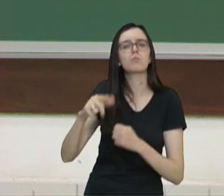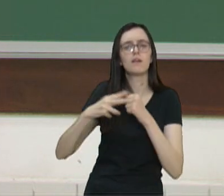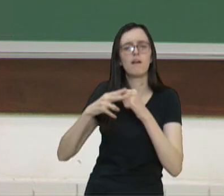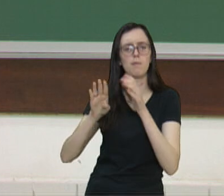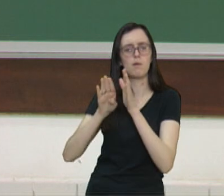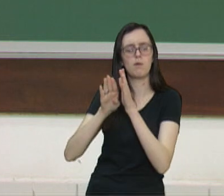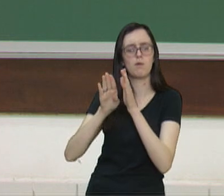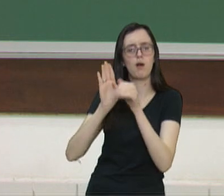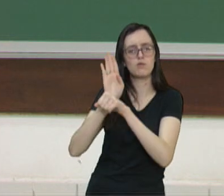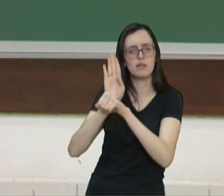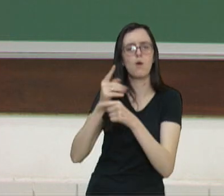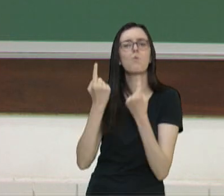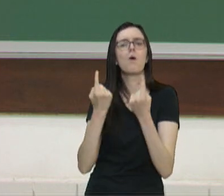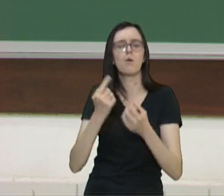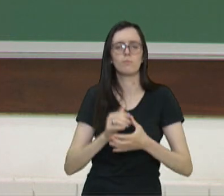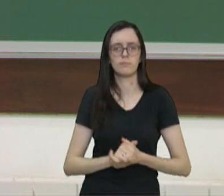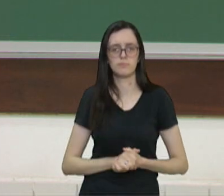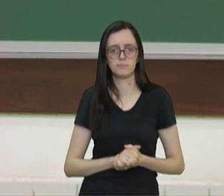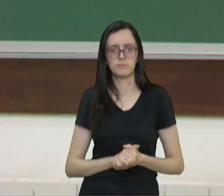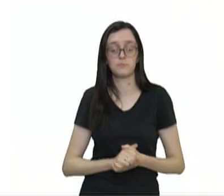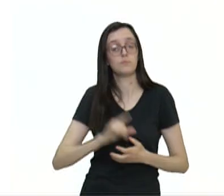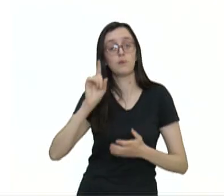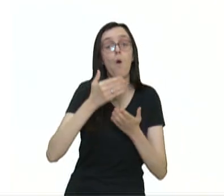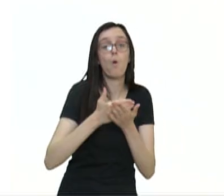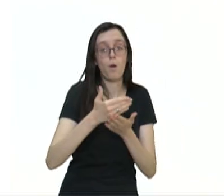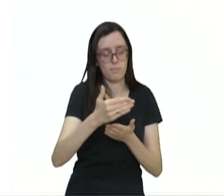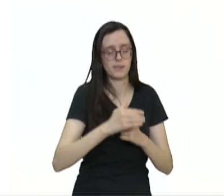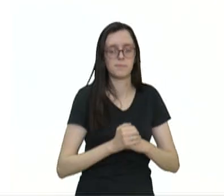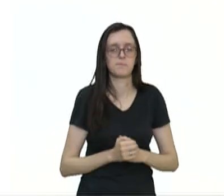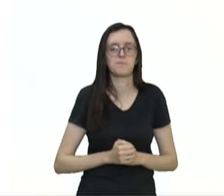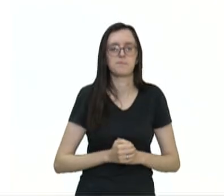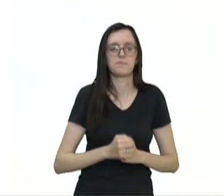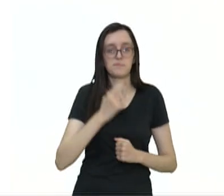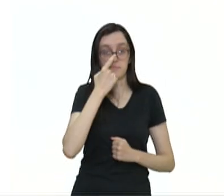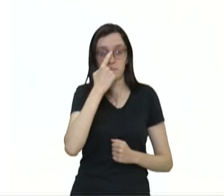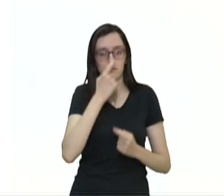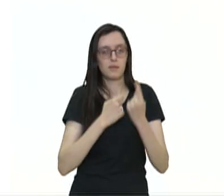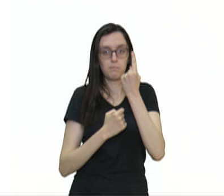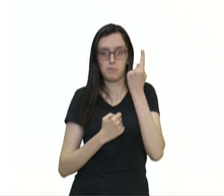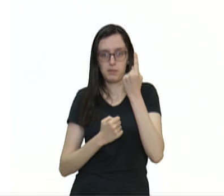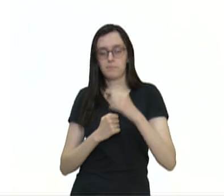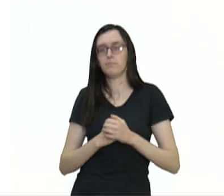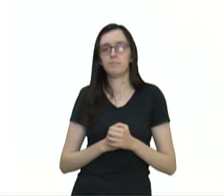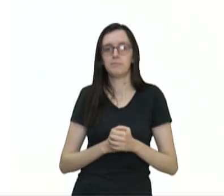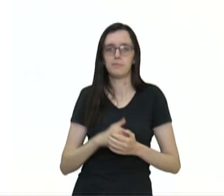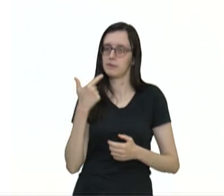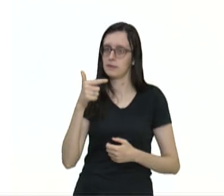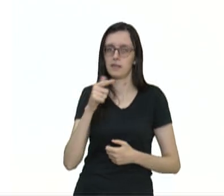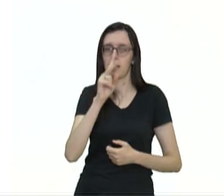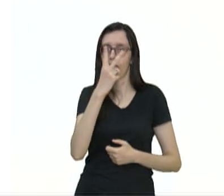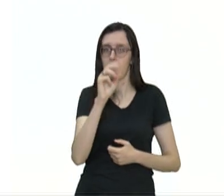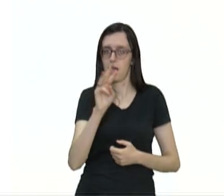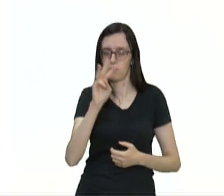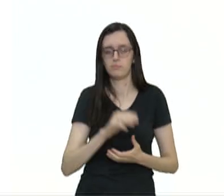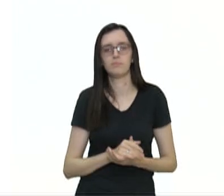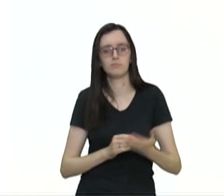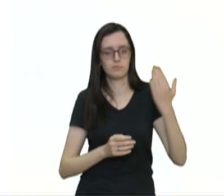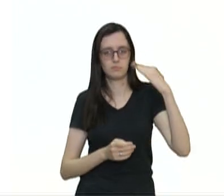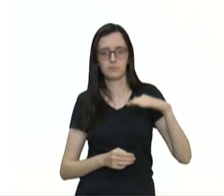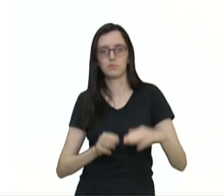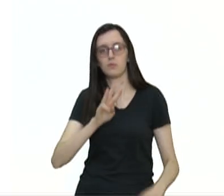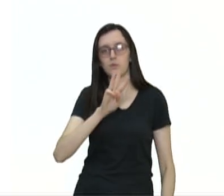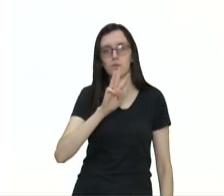lá. A primeira, que não começam, né, com verbo auxiliar. A primeira, tem. Eu tenho how. A segunda,